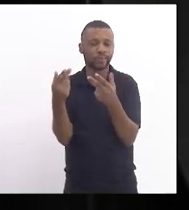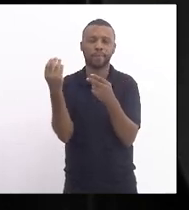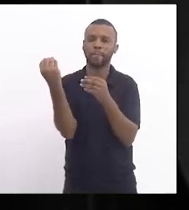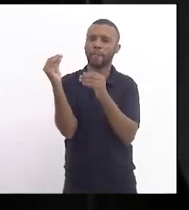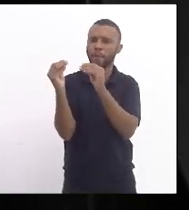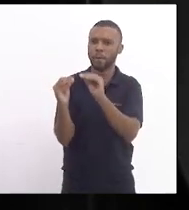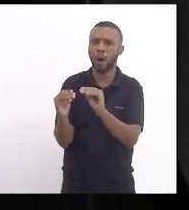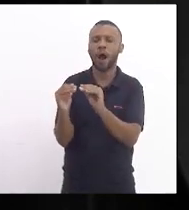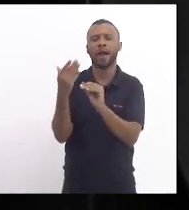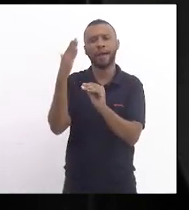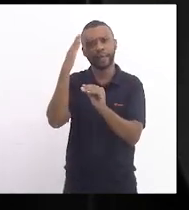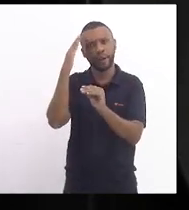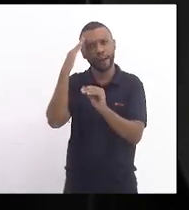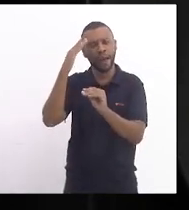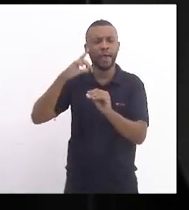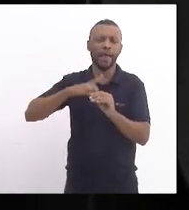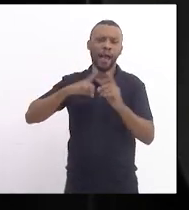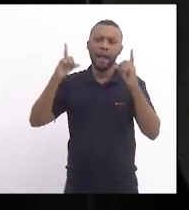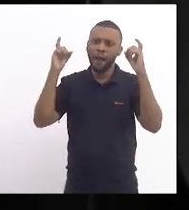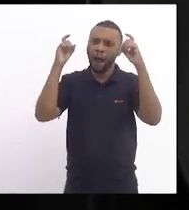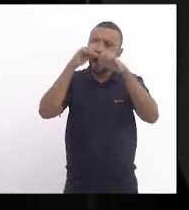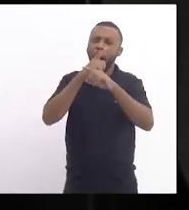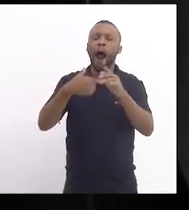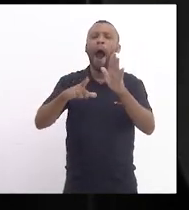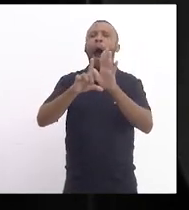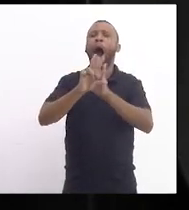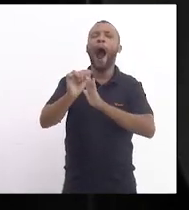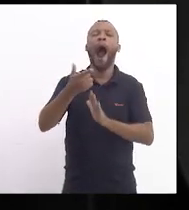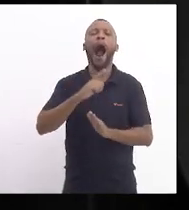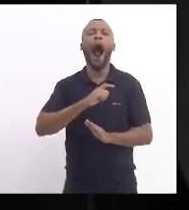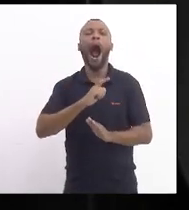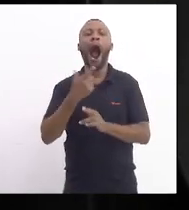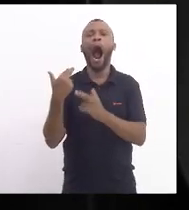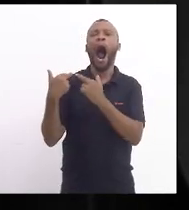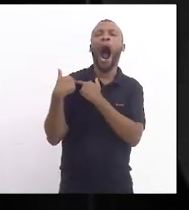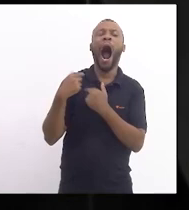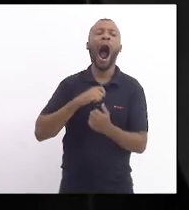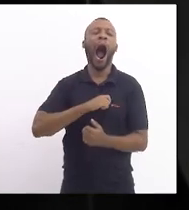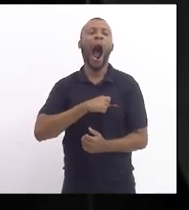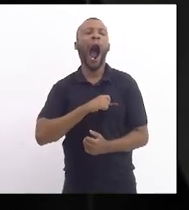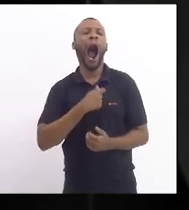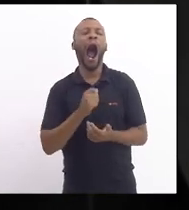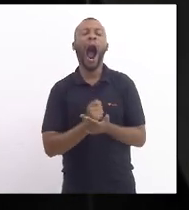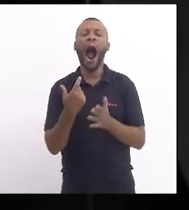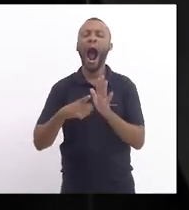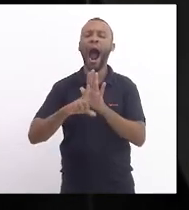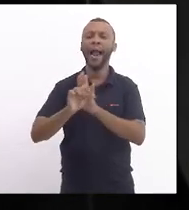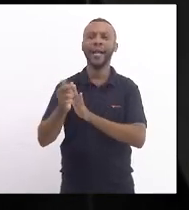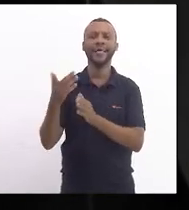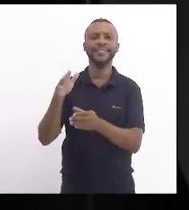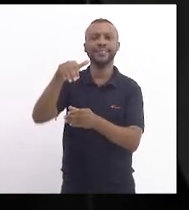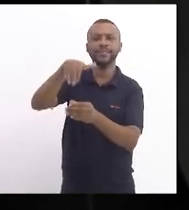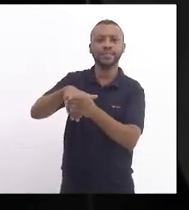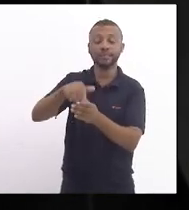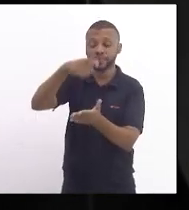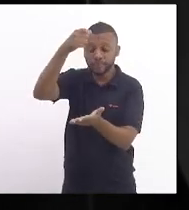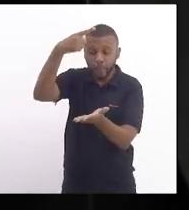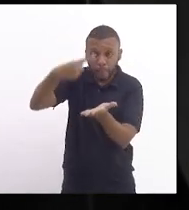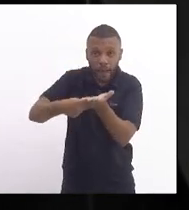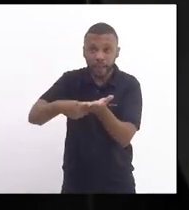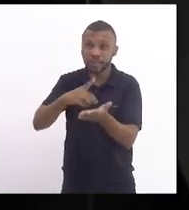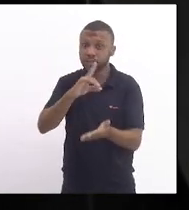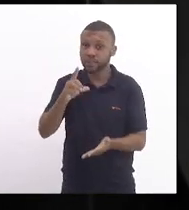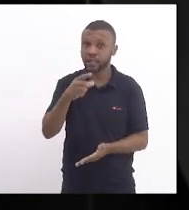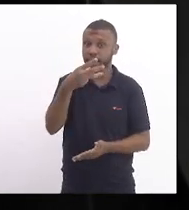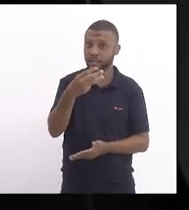da lei de responsabilidade fiscal da Lei eleitoral que estabelece o Marco de 30 de junho